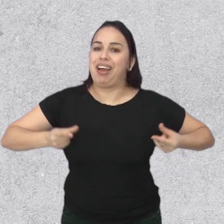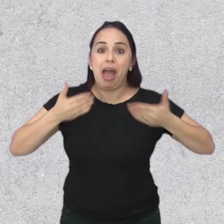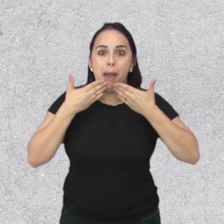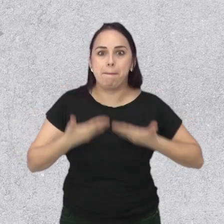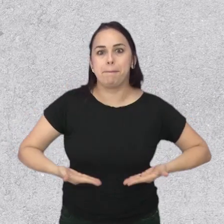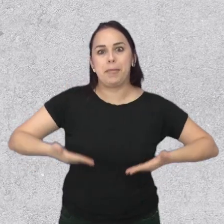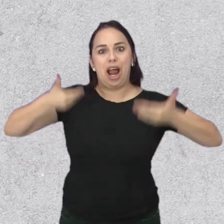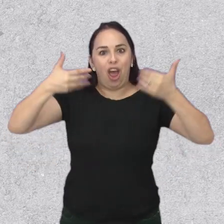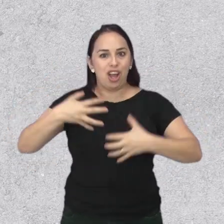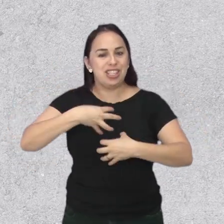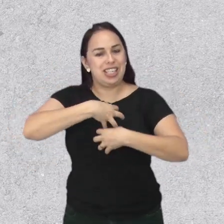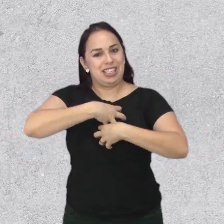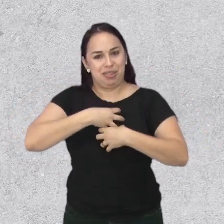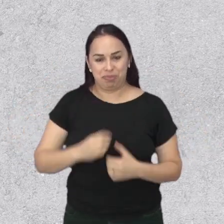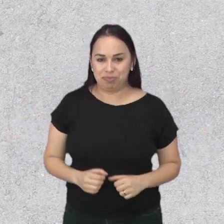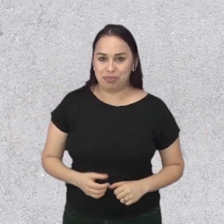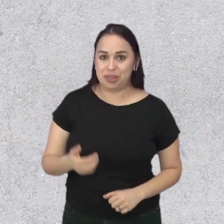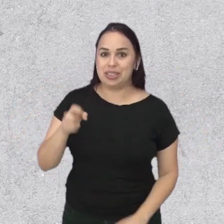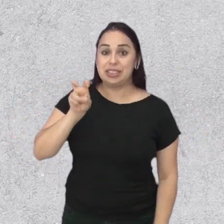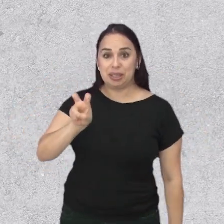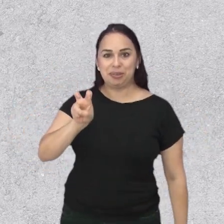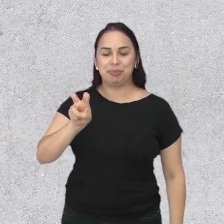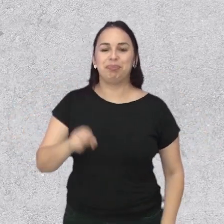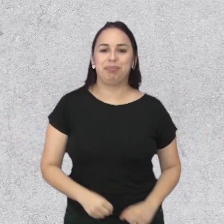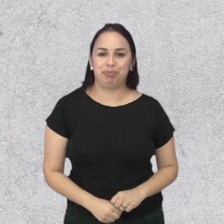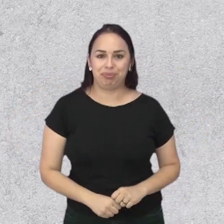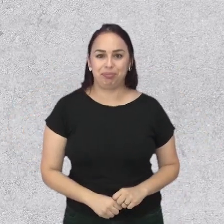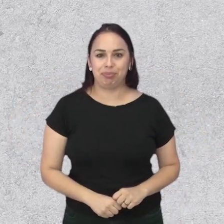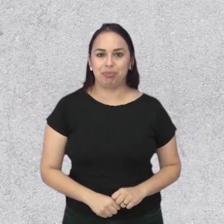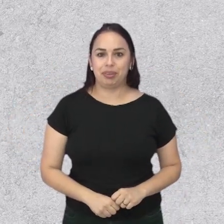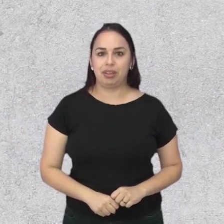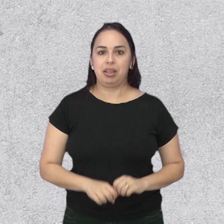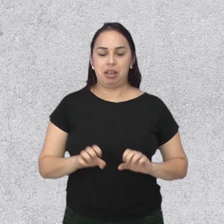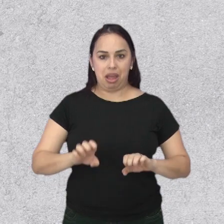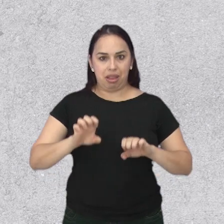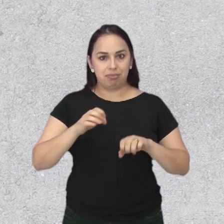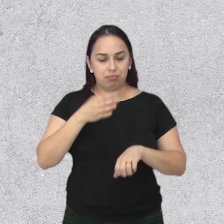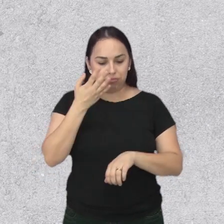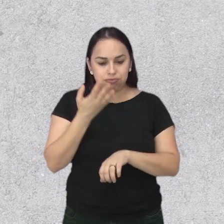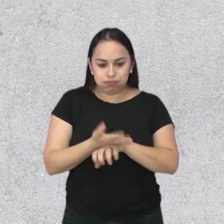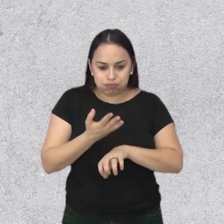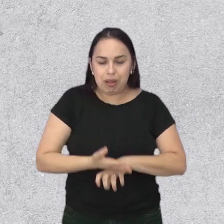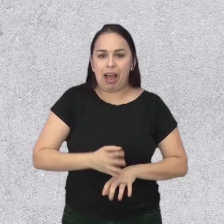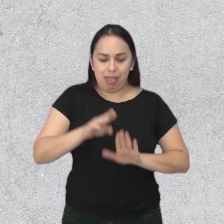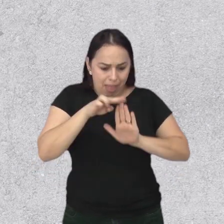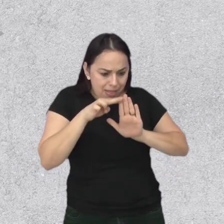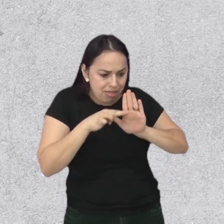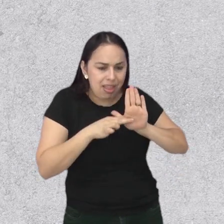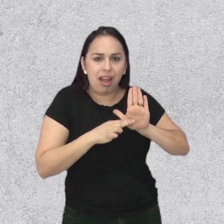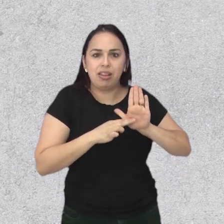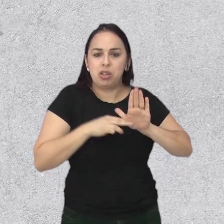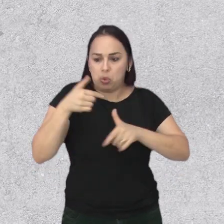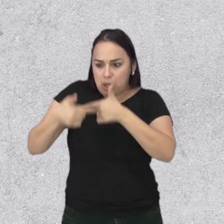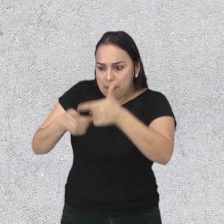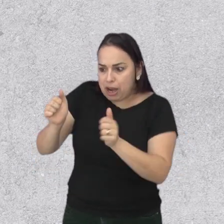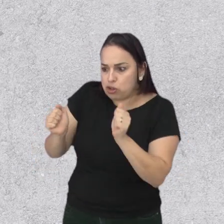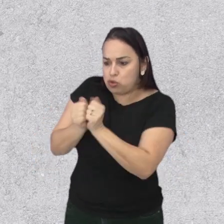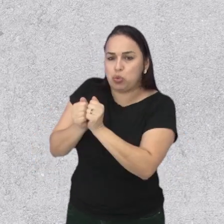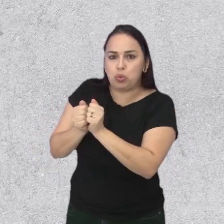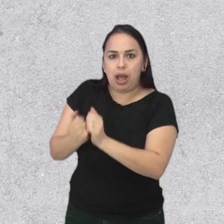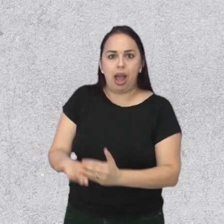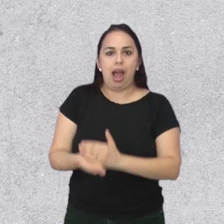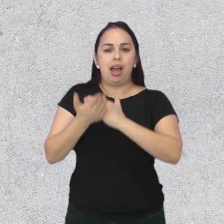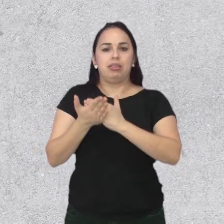medo é uma das melhores sensações do mundo, viu? 5. O teatro disciplina. Os métodos, as regras e o trabalho em